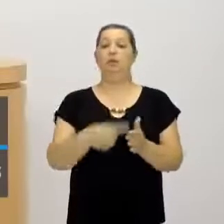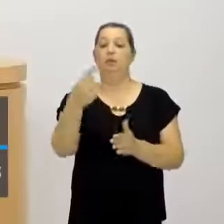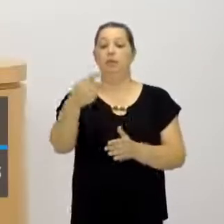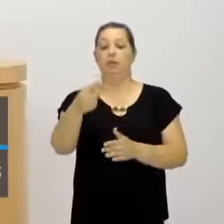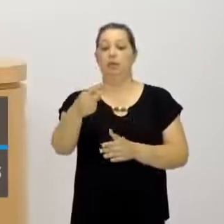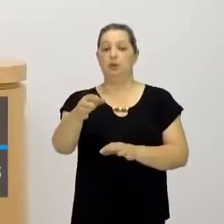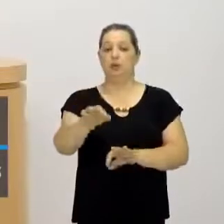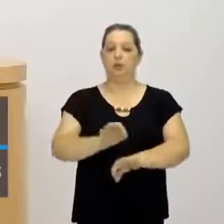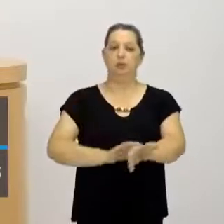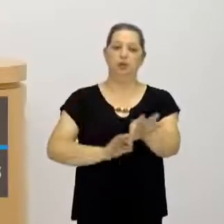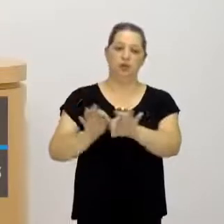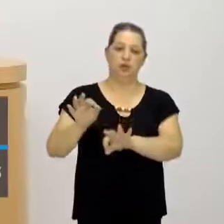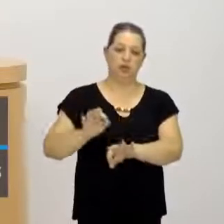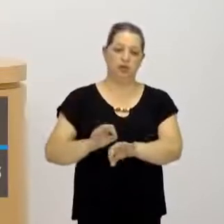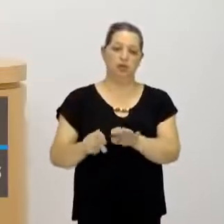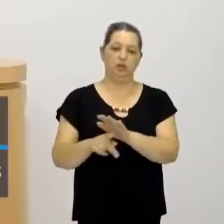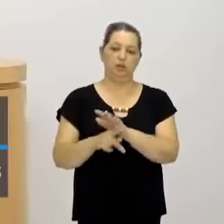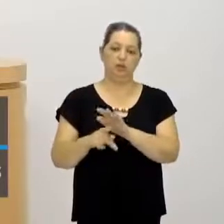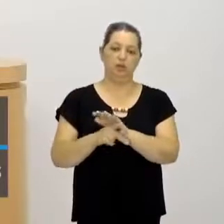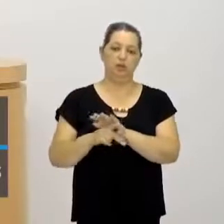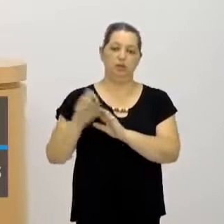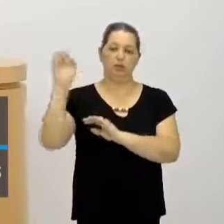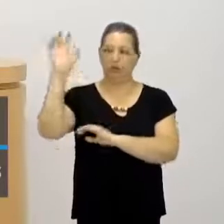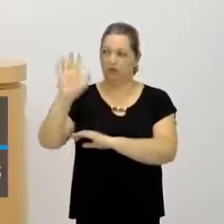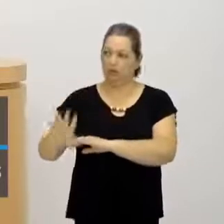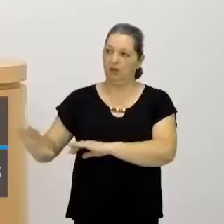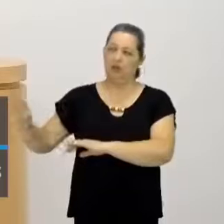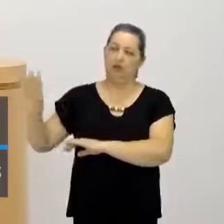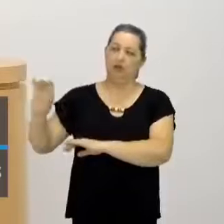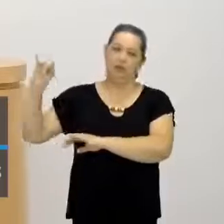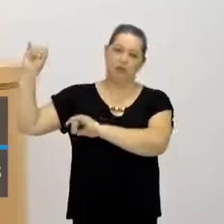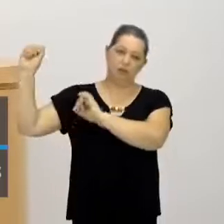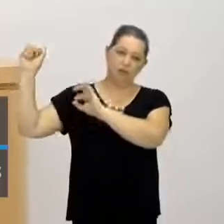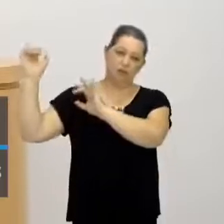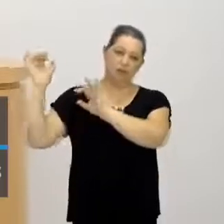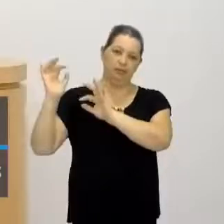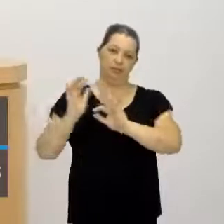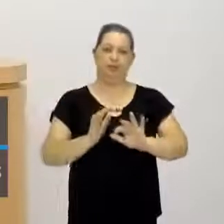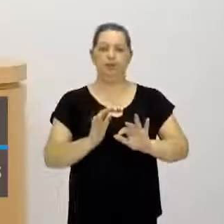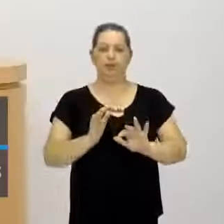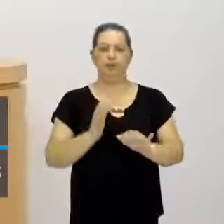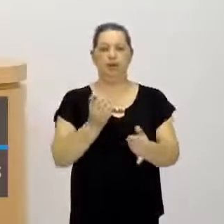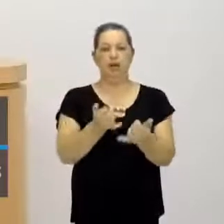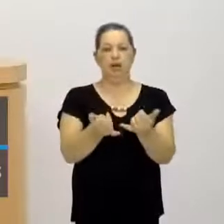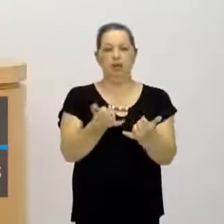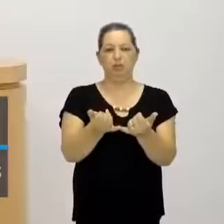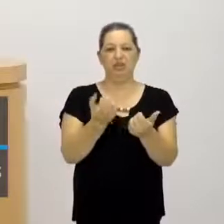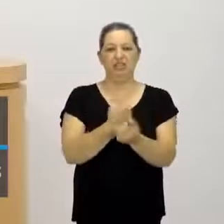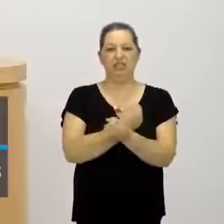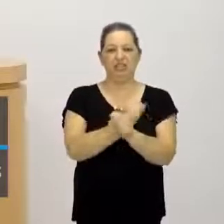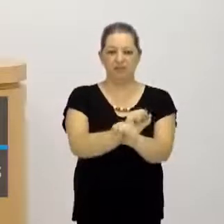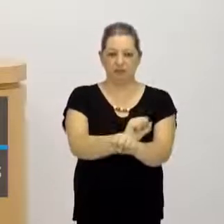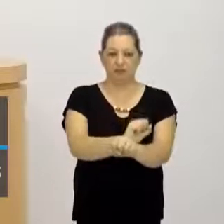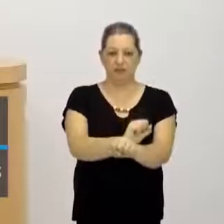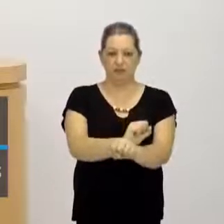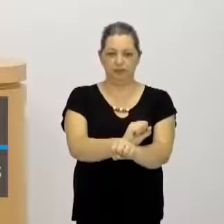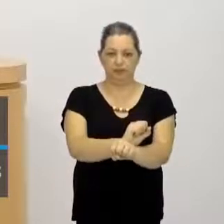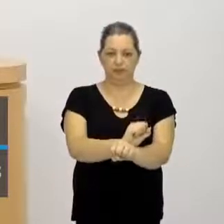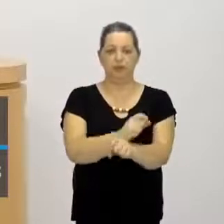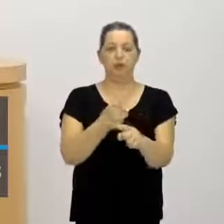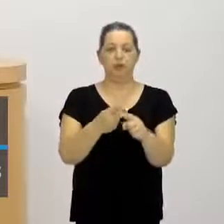projeto de imigração europeia, ele era muito análogo, semelhante à escravidão. Porque